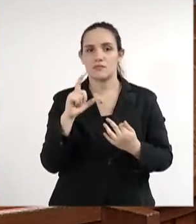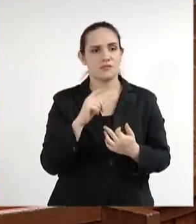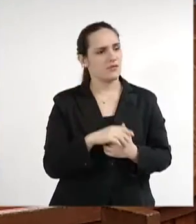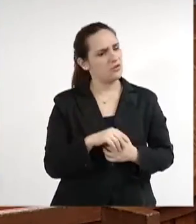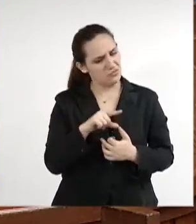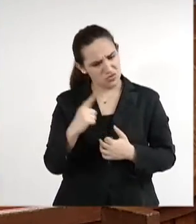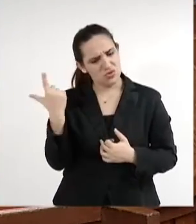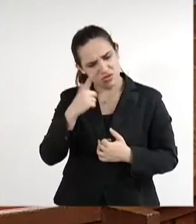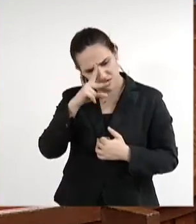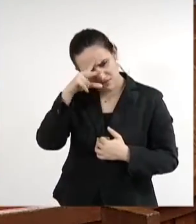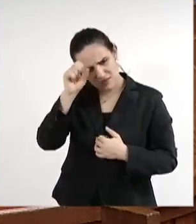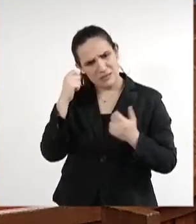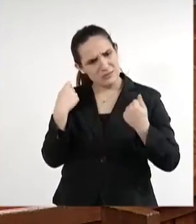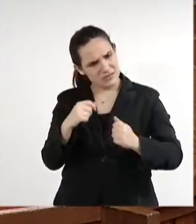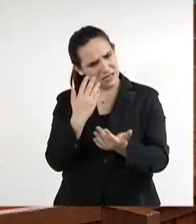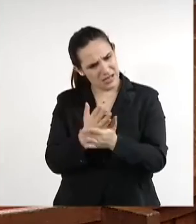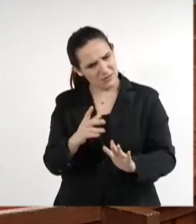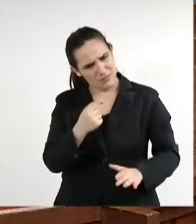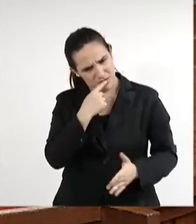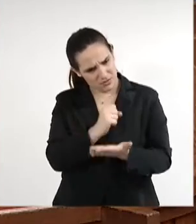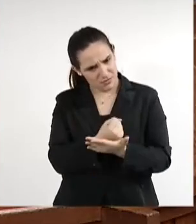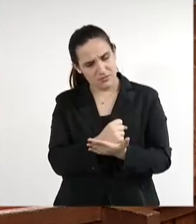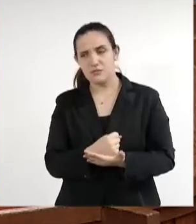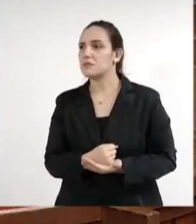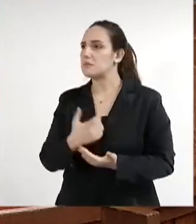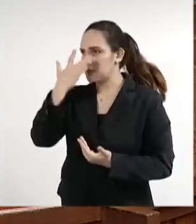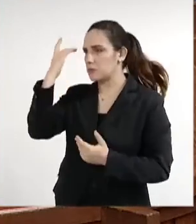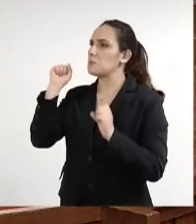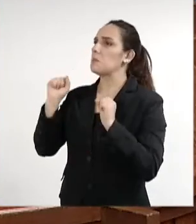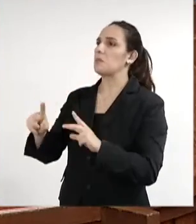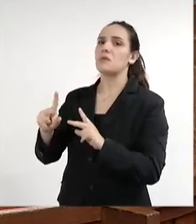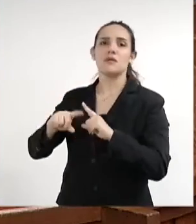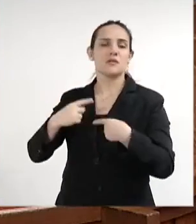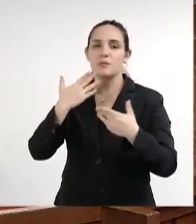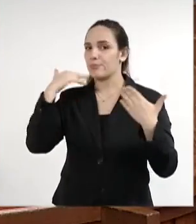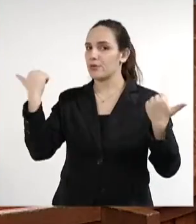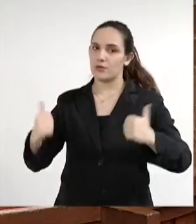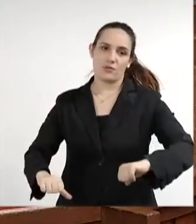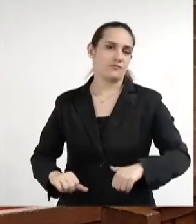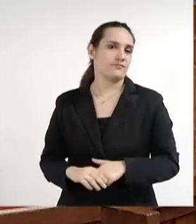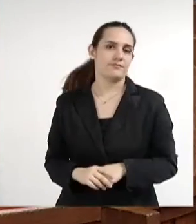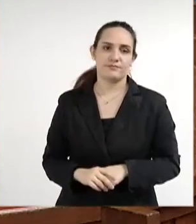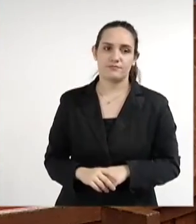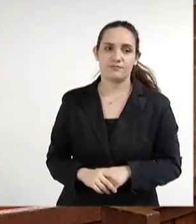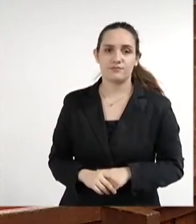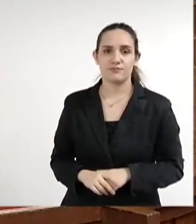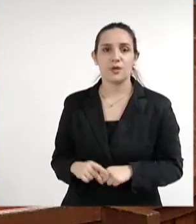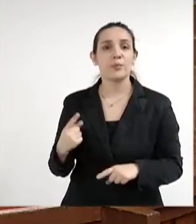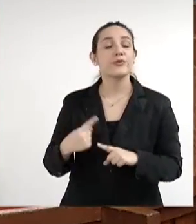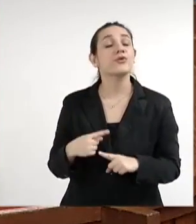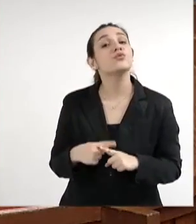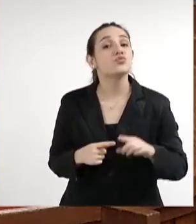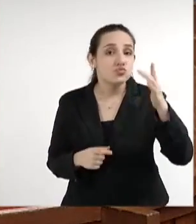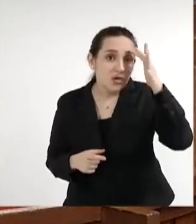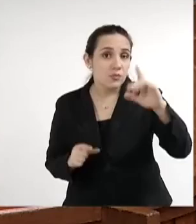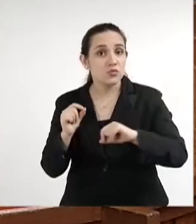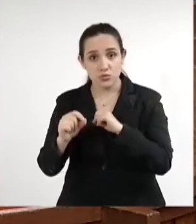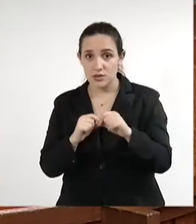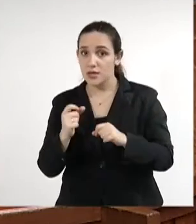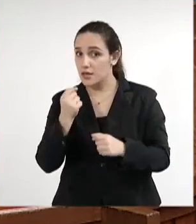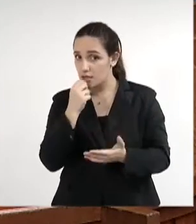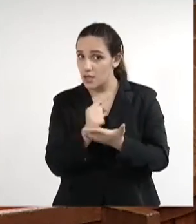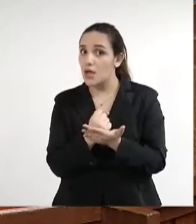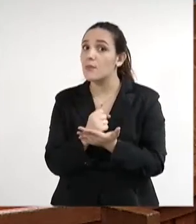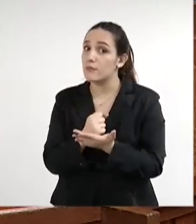forte que isso, retire esses medicamentos. E a pessoa retira e vai para o fundo do poço, porque não entendeu que também a questão